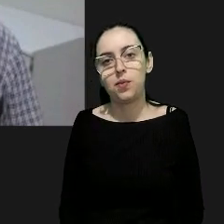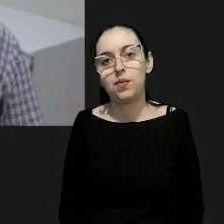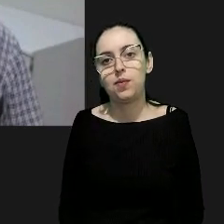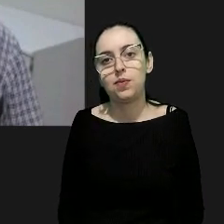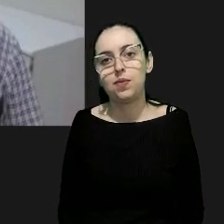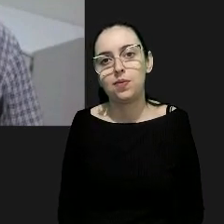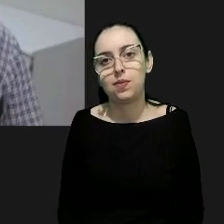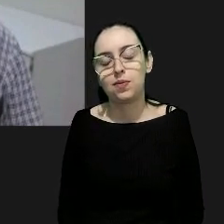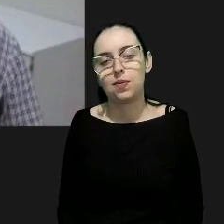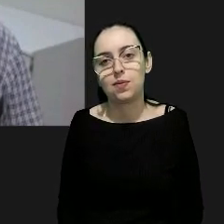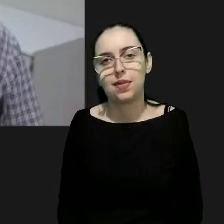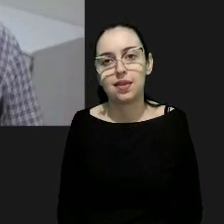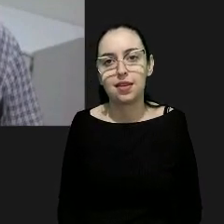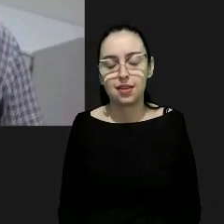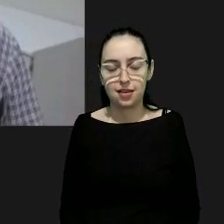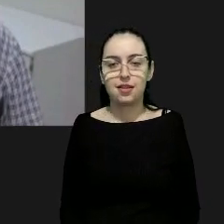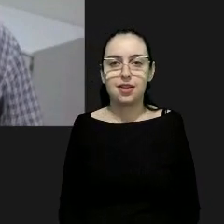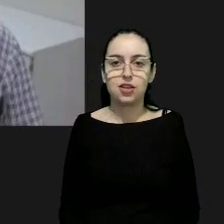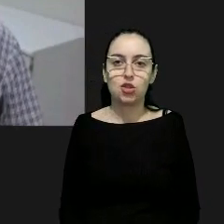agradeço de coração